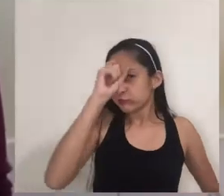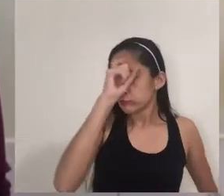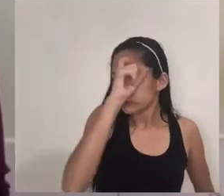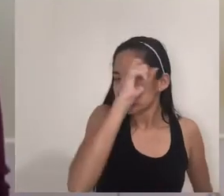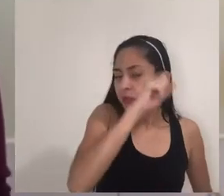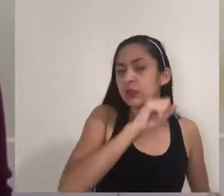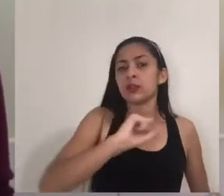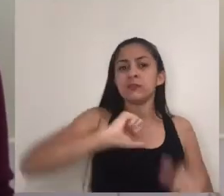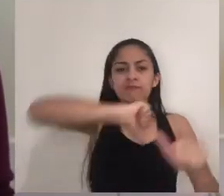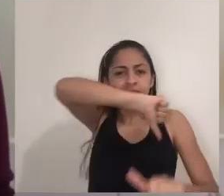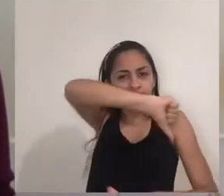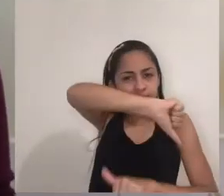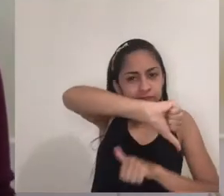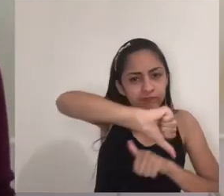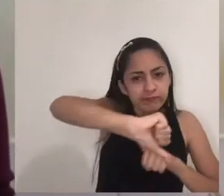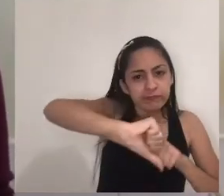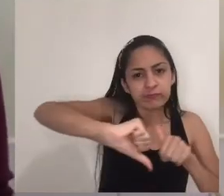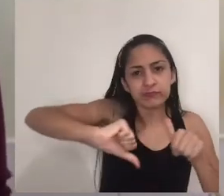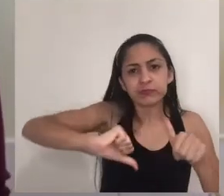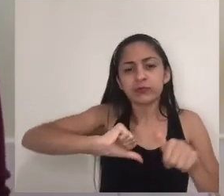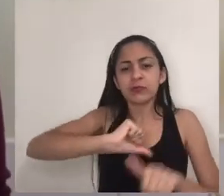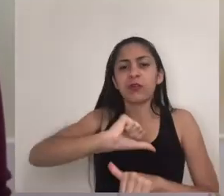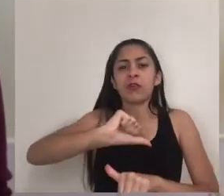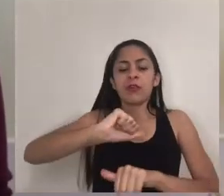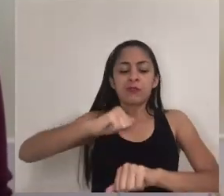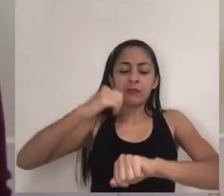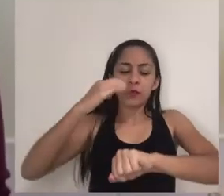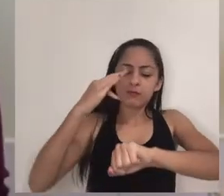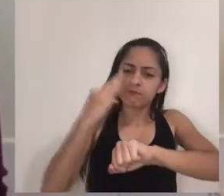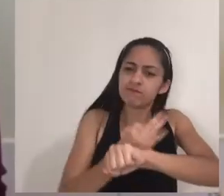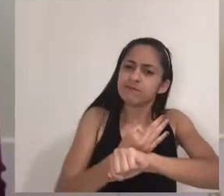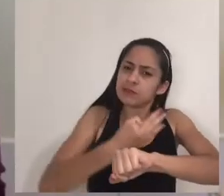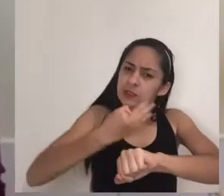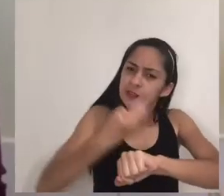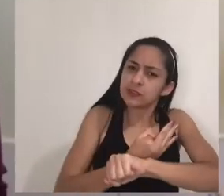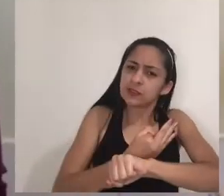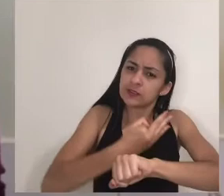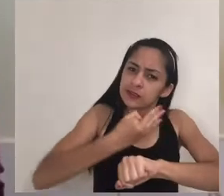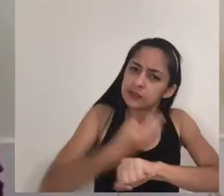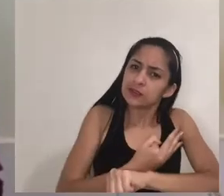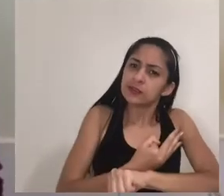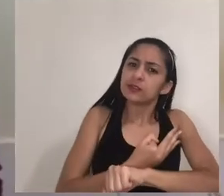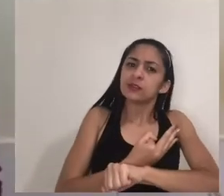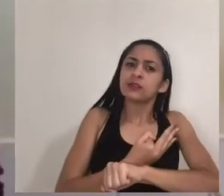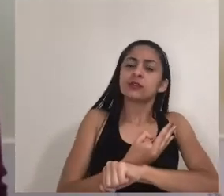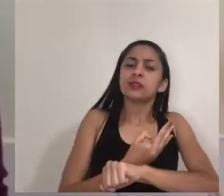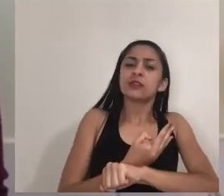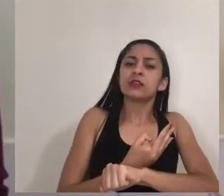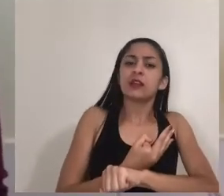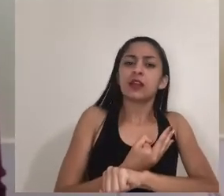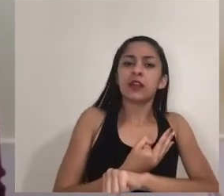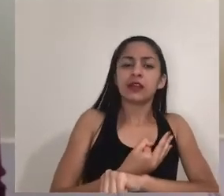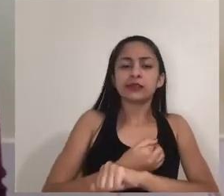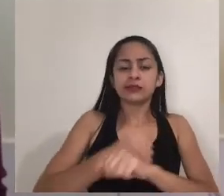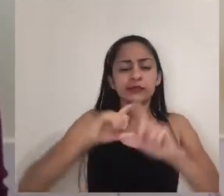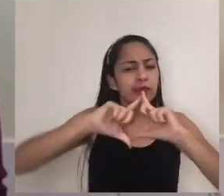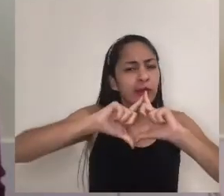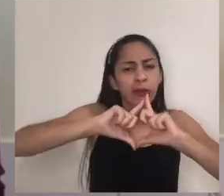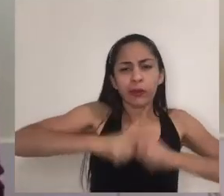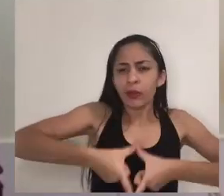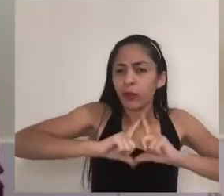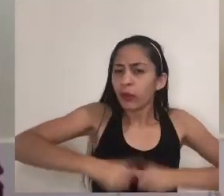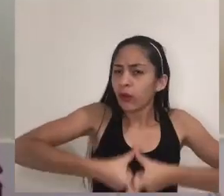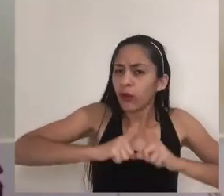perseverança. E como perseverar sem Deus? Impossível. Então, nós observamos aí que as dificuldades, as lutas,